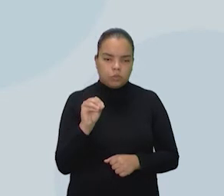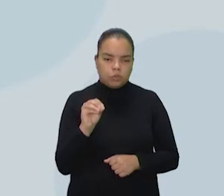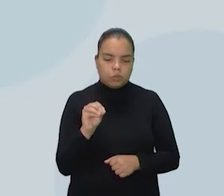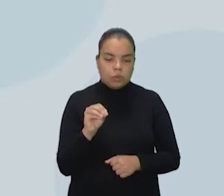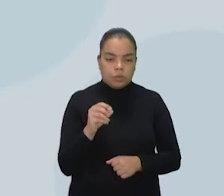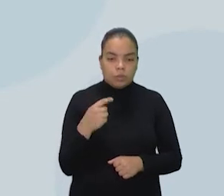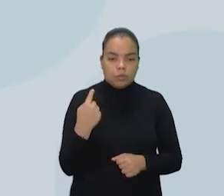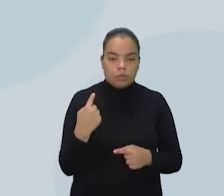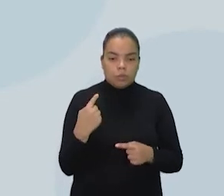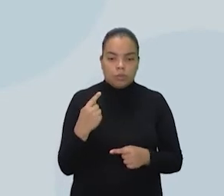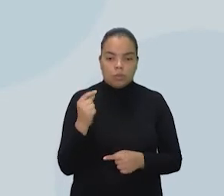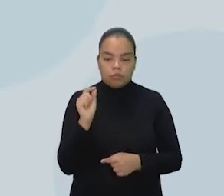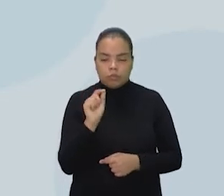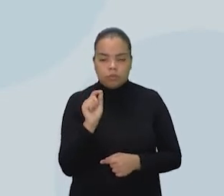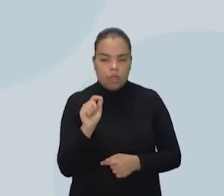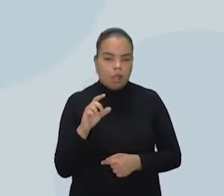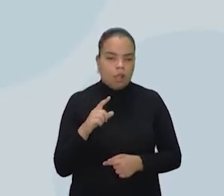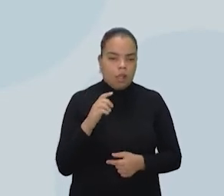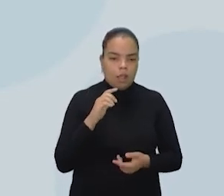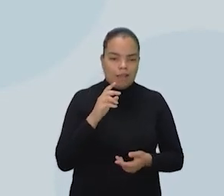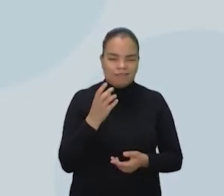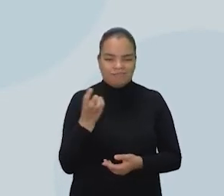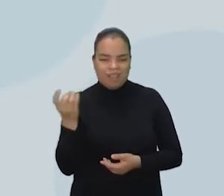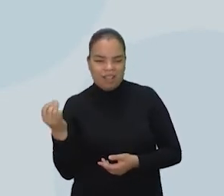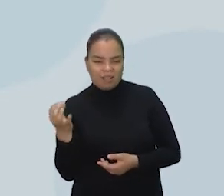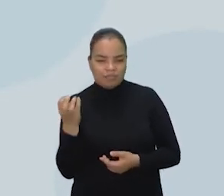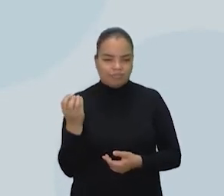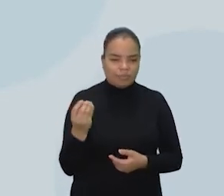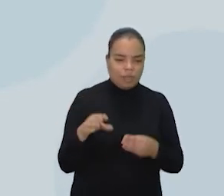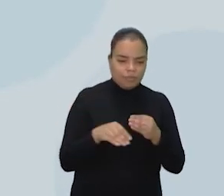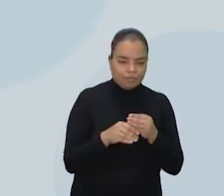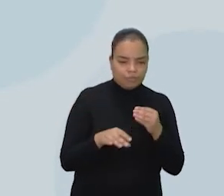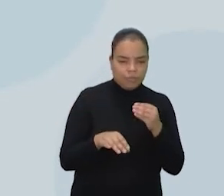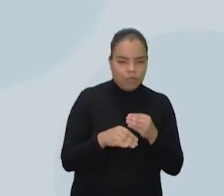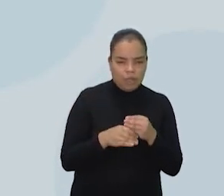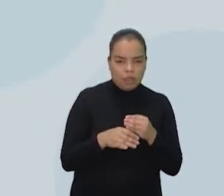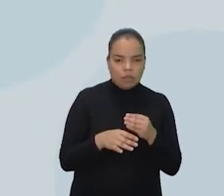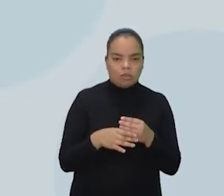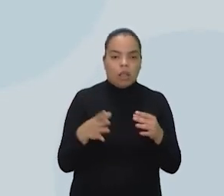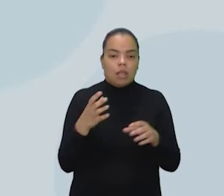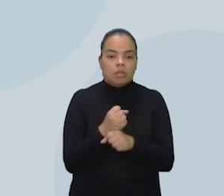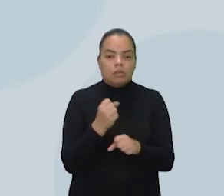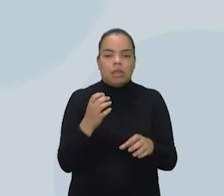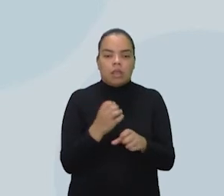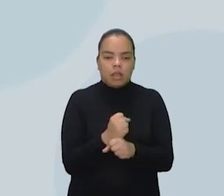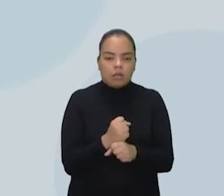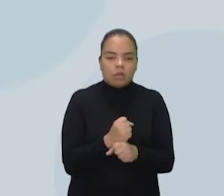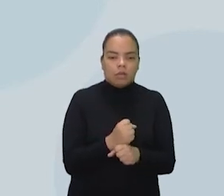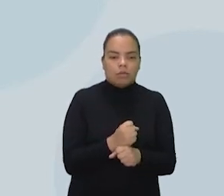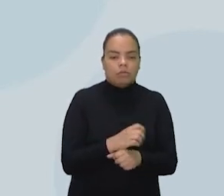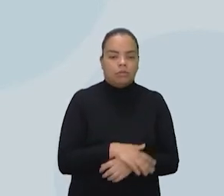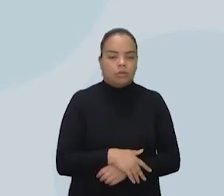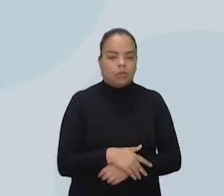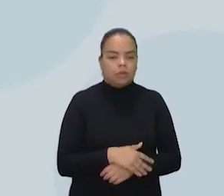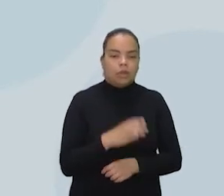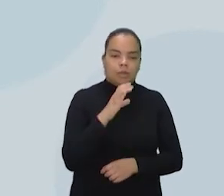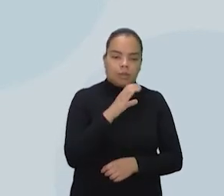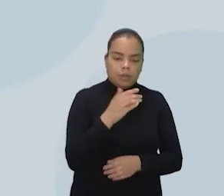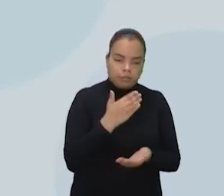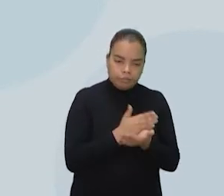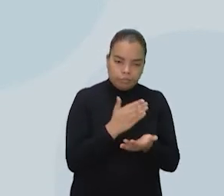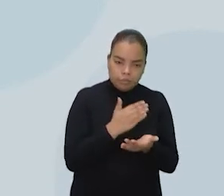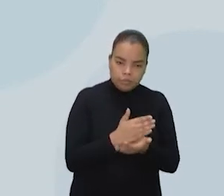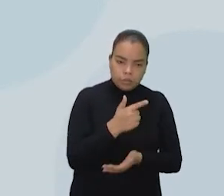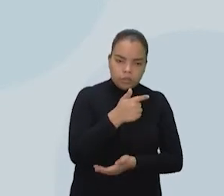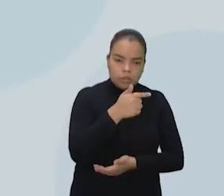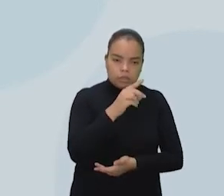por cálculo. E aí a gente vai ver se a gente consegue uma generalização. Então, de novo, ó, o capital inicial é o 750,